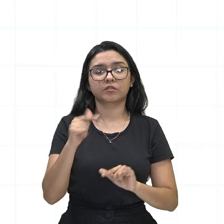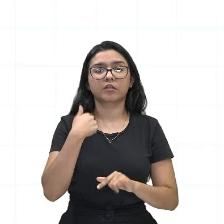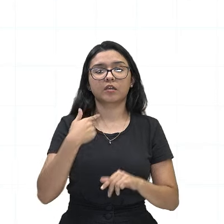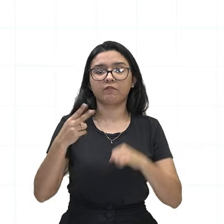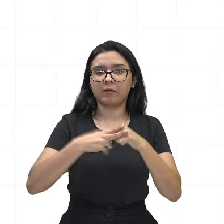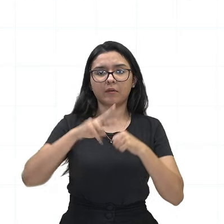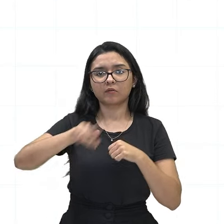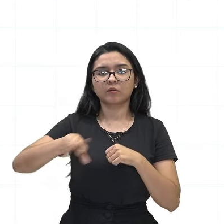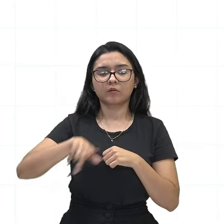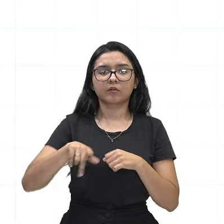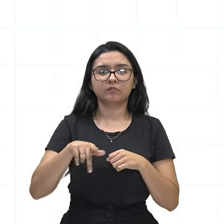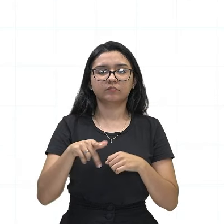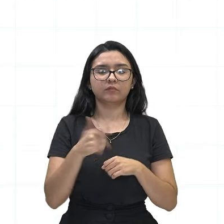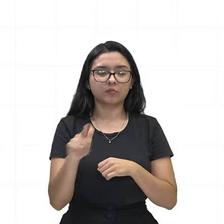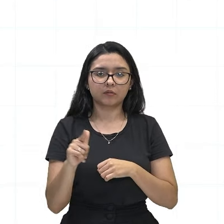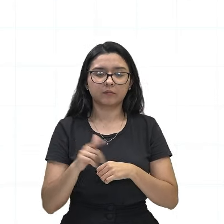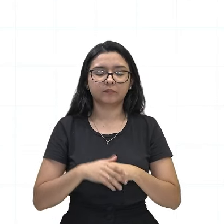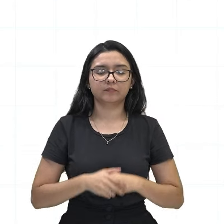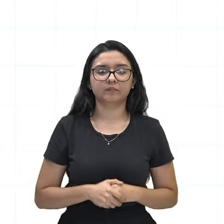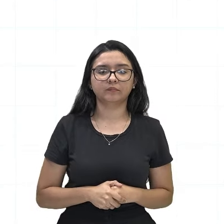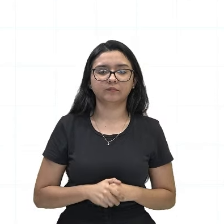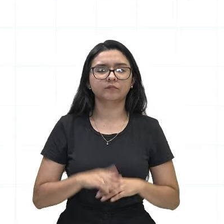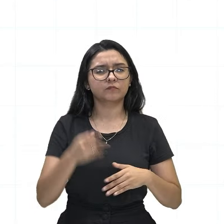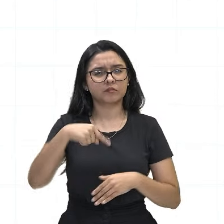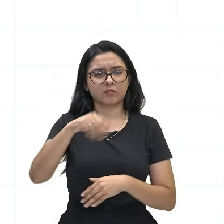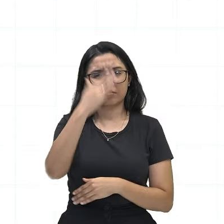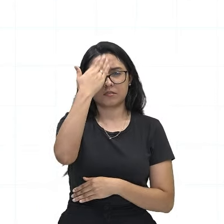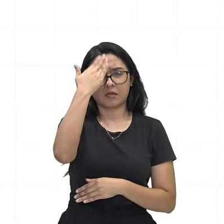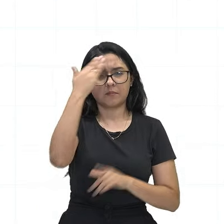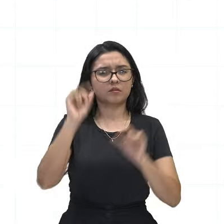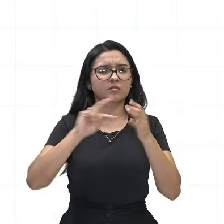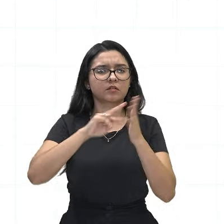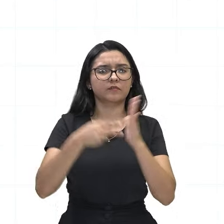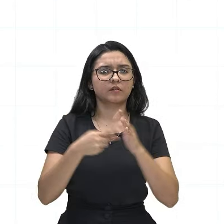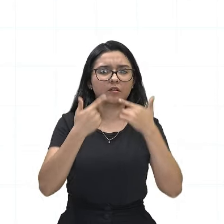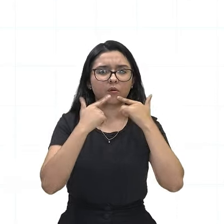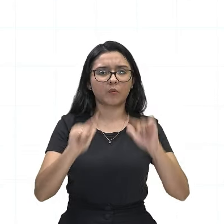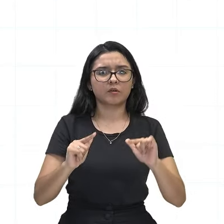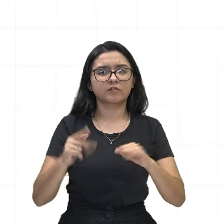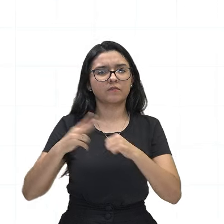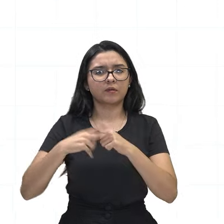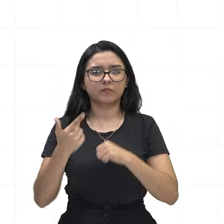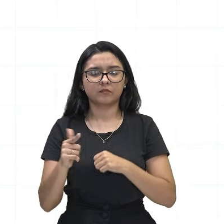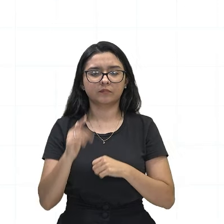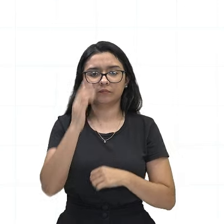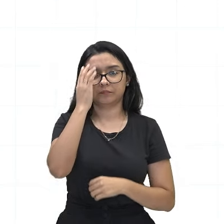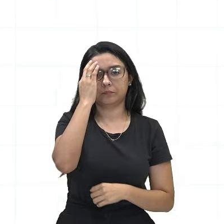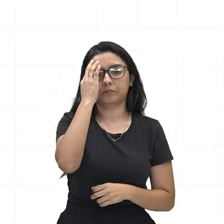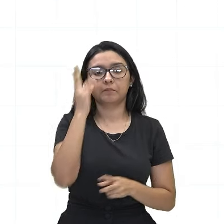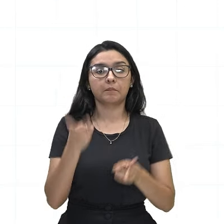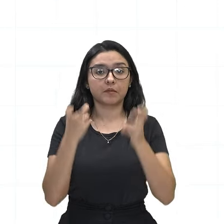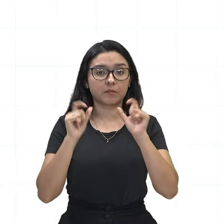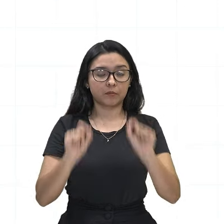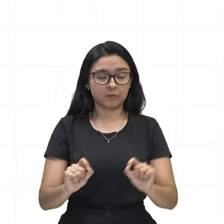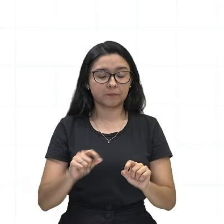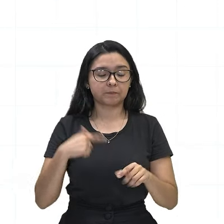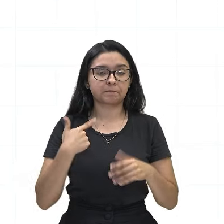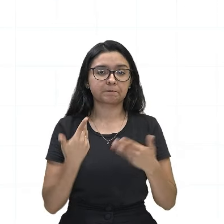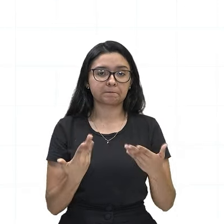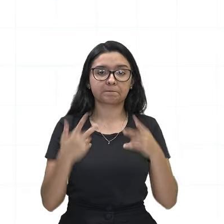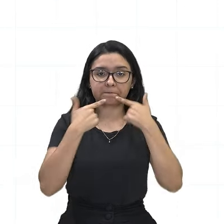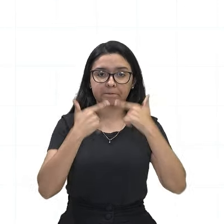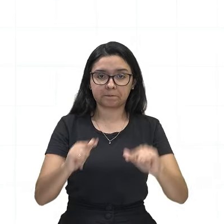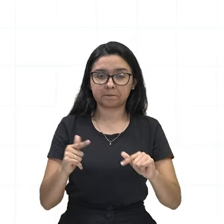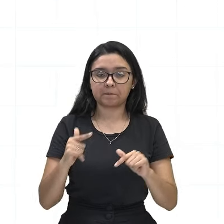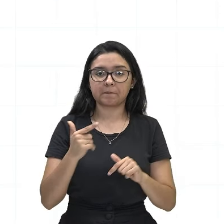sabe o que é uma linguagem não verbal? Muito bem, observe aí. A linguagem não verbal, ela utiliza recursos